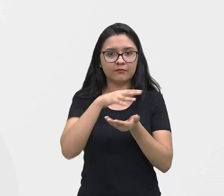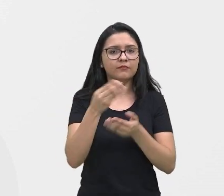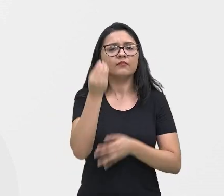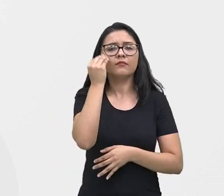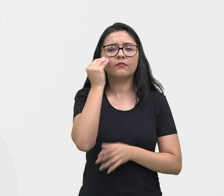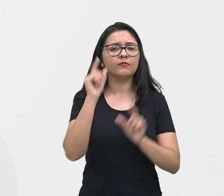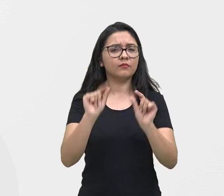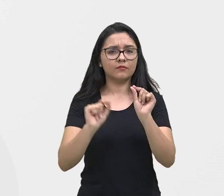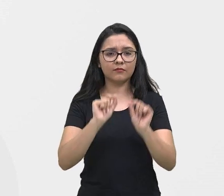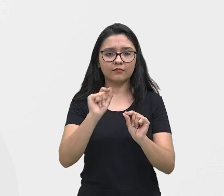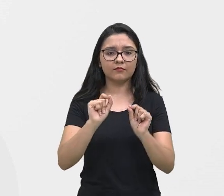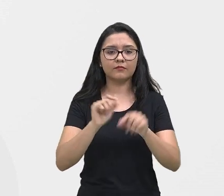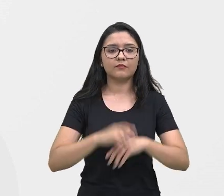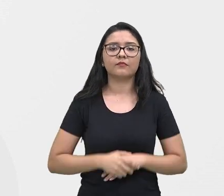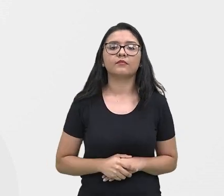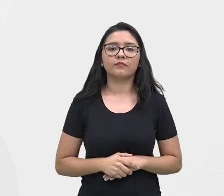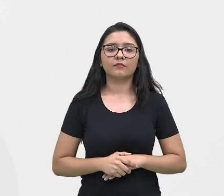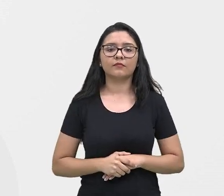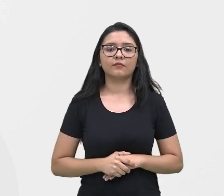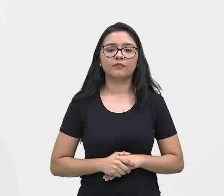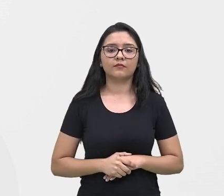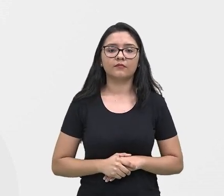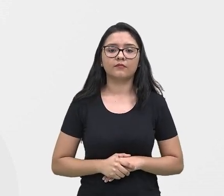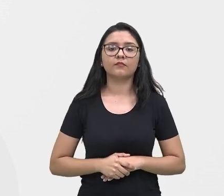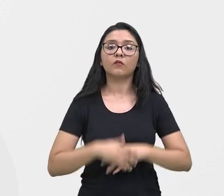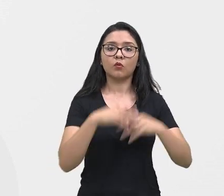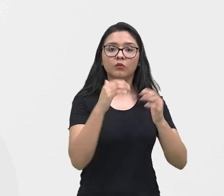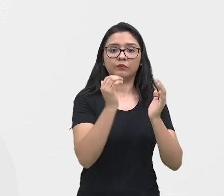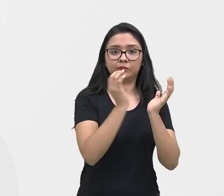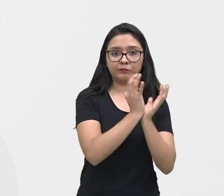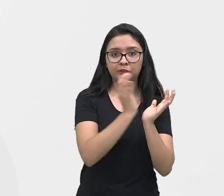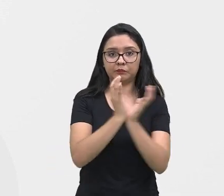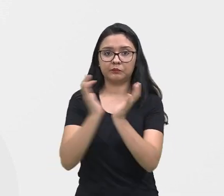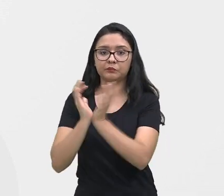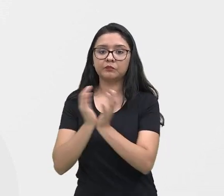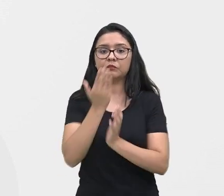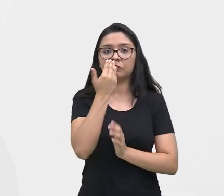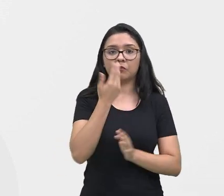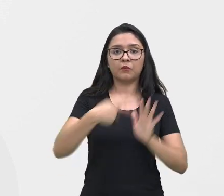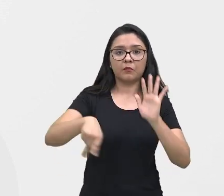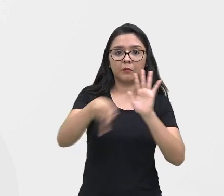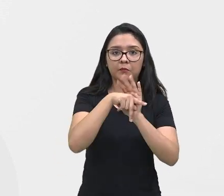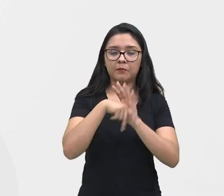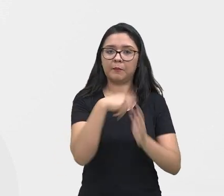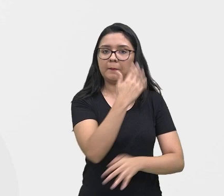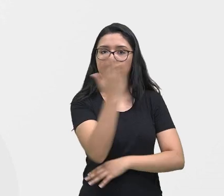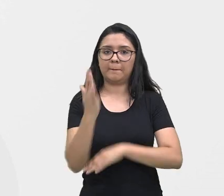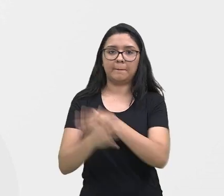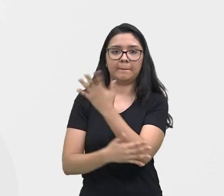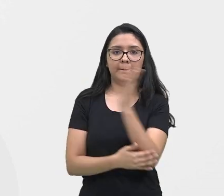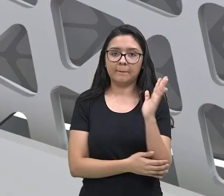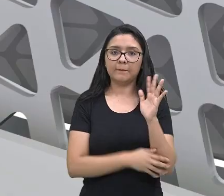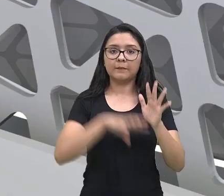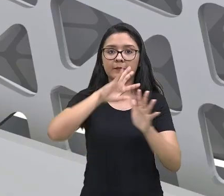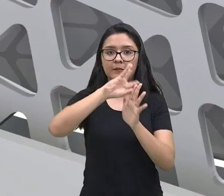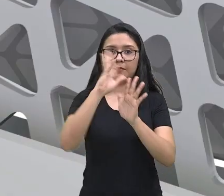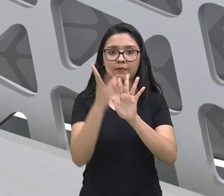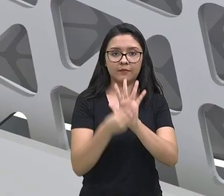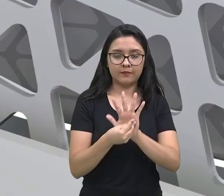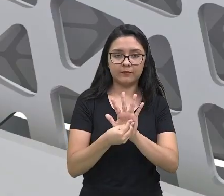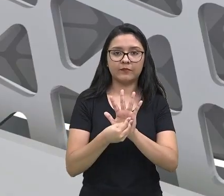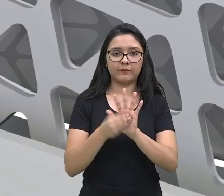aí sobre as cadeias e teias alimentar na floresta amazônica,